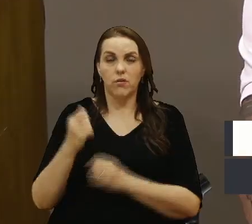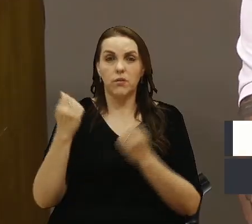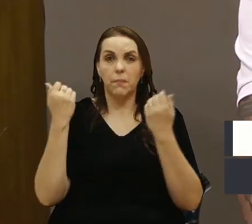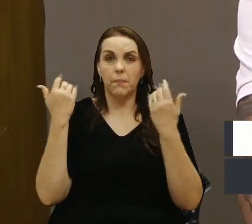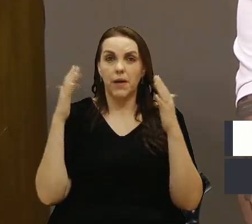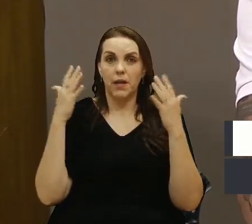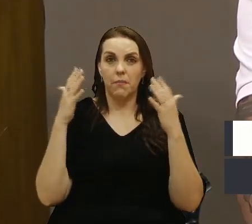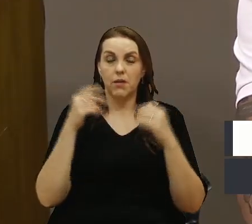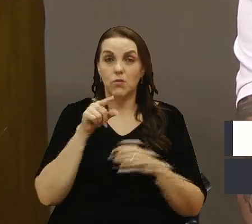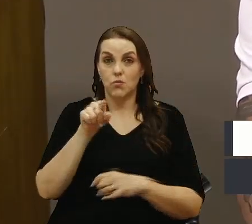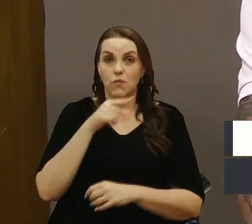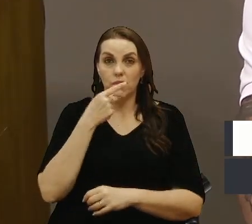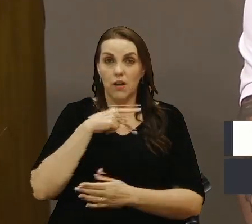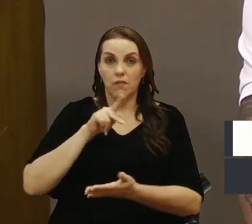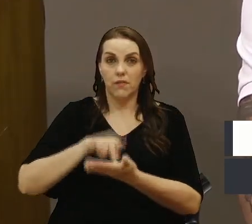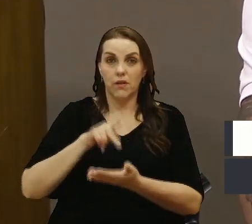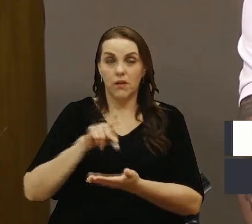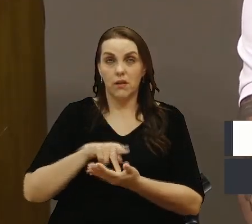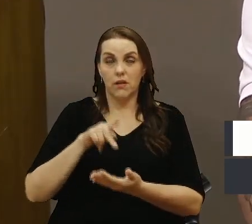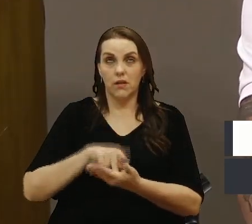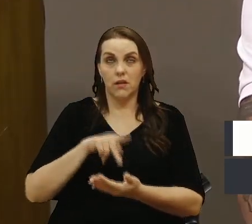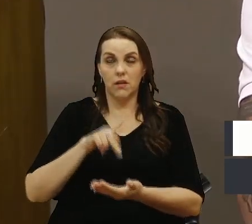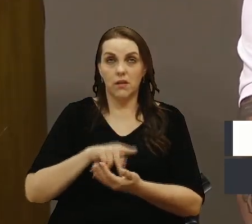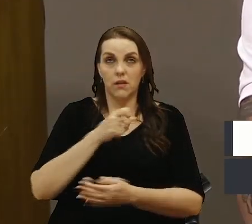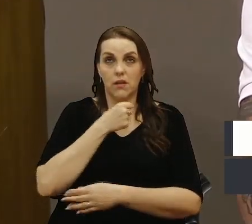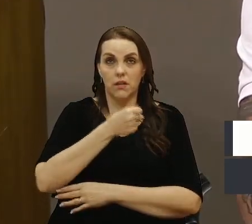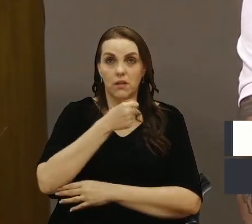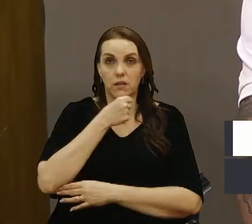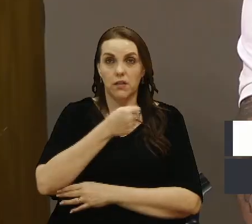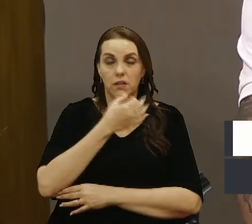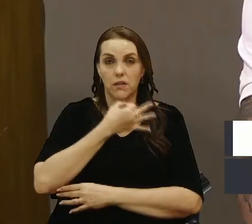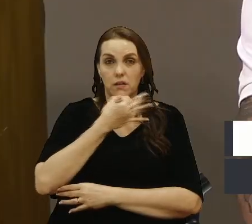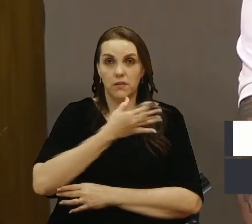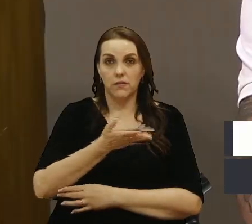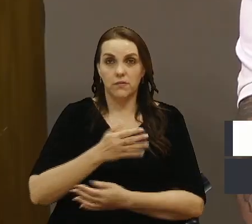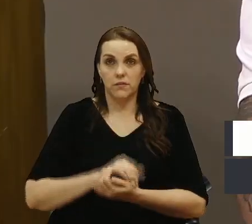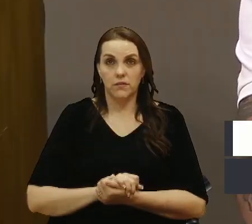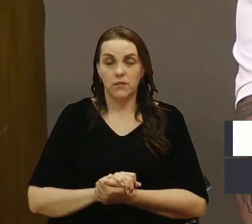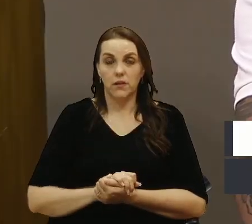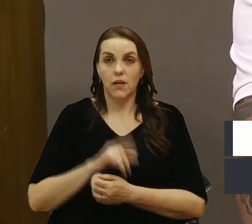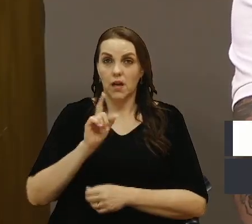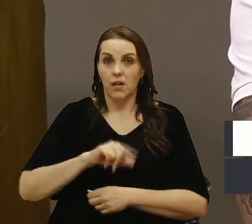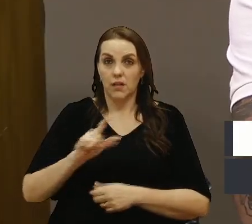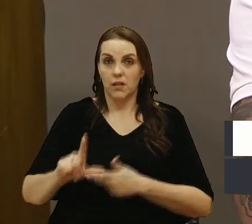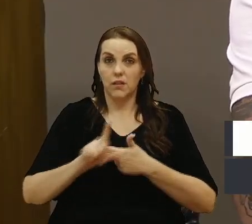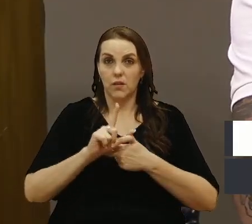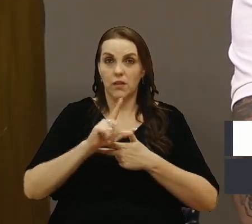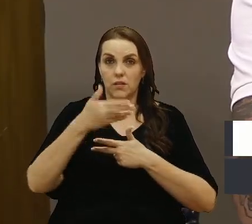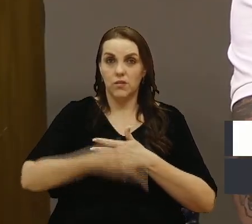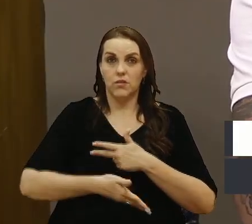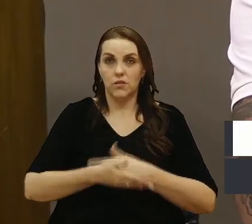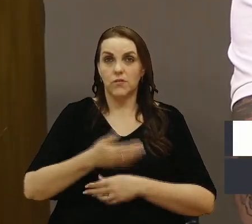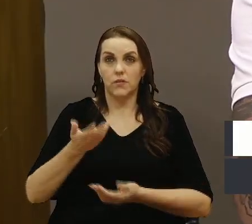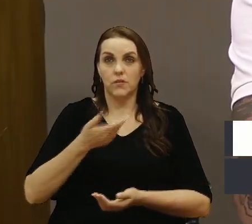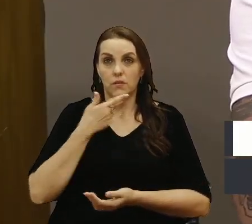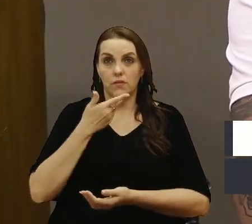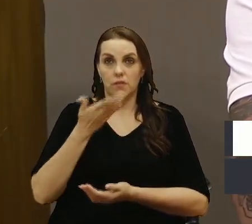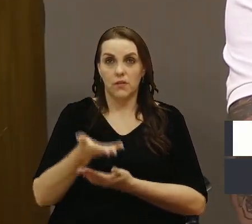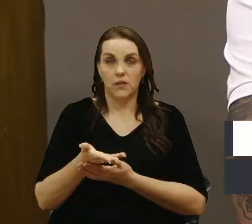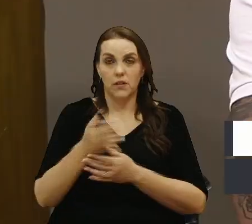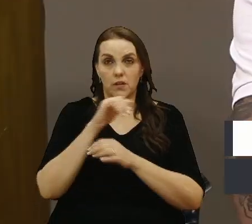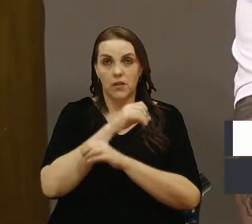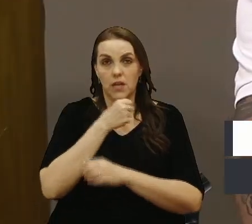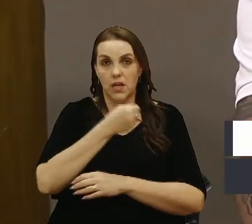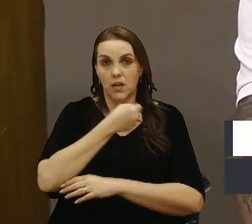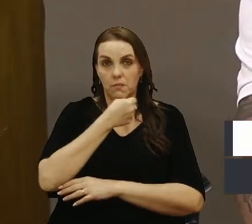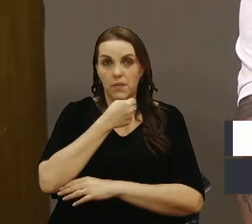traz verdade para a imprensa de Caxias. O que nós fizemos aqui na nossa casa legislativa, como tu tem levado para a imprensa e para a